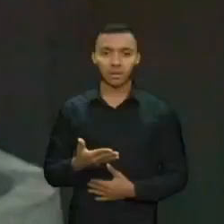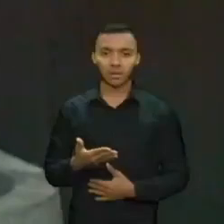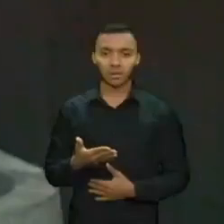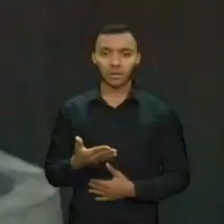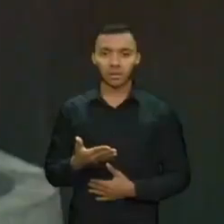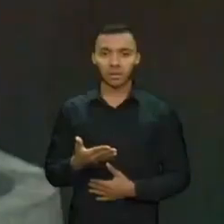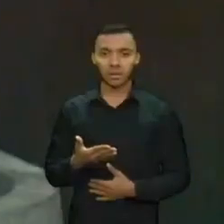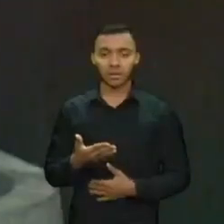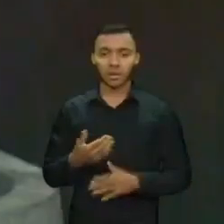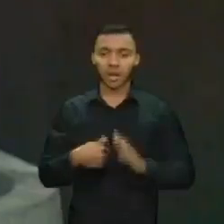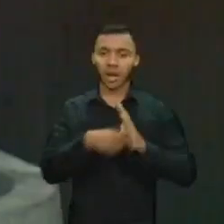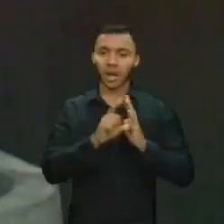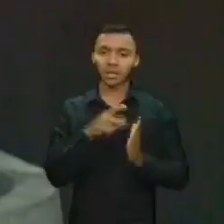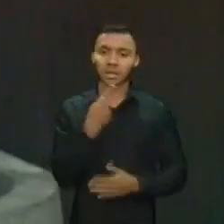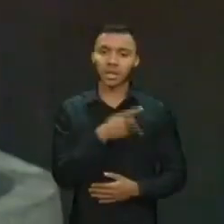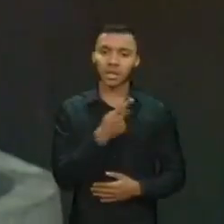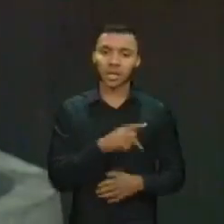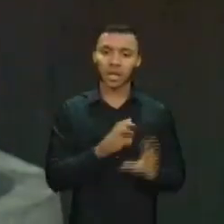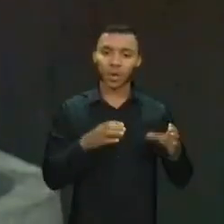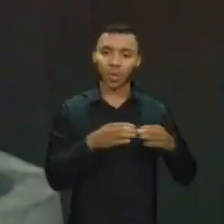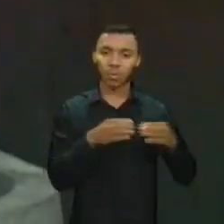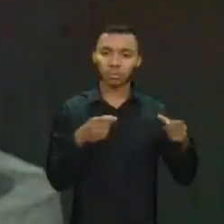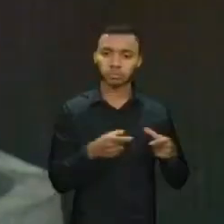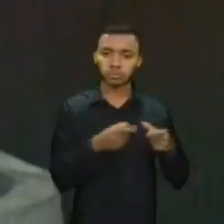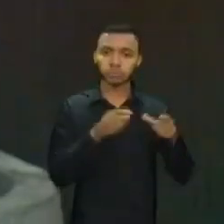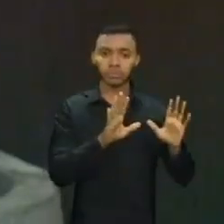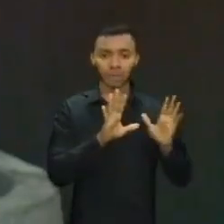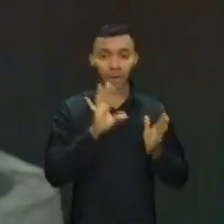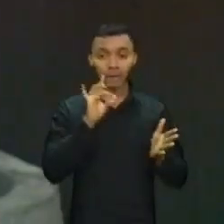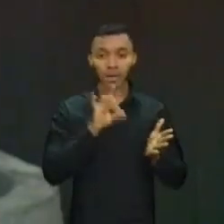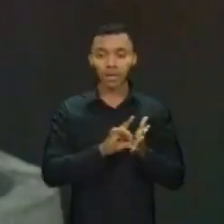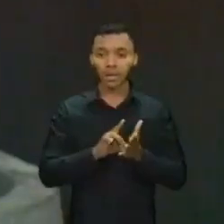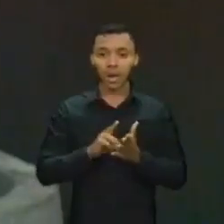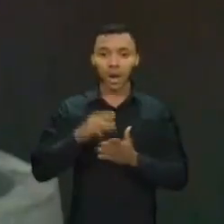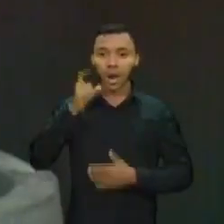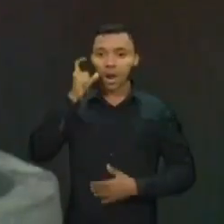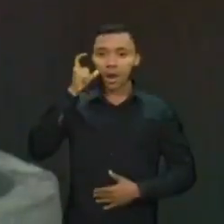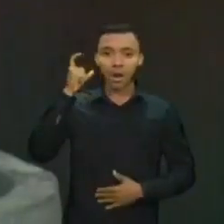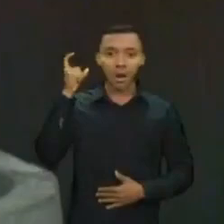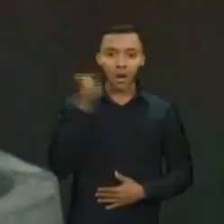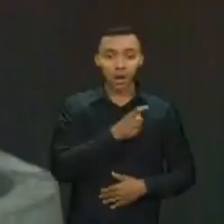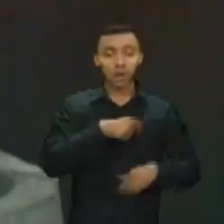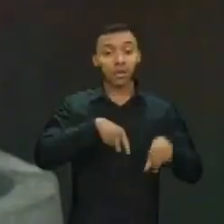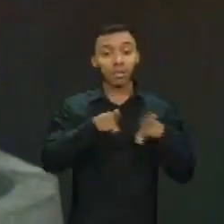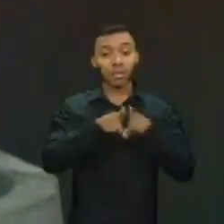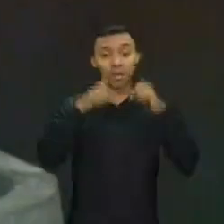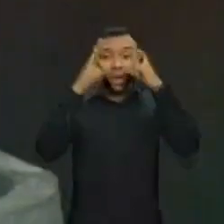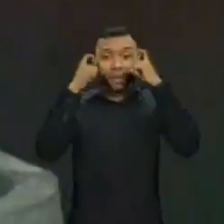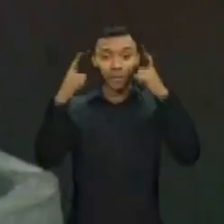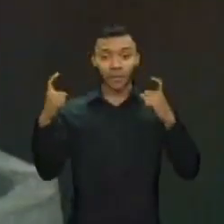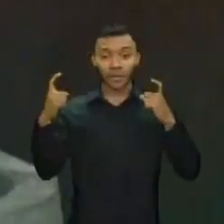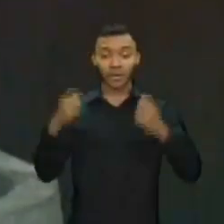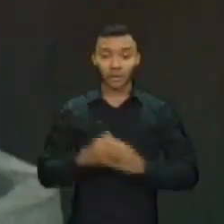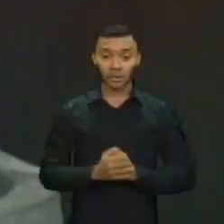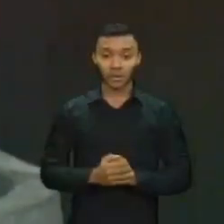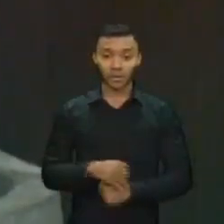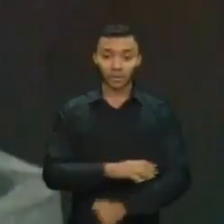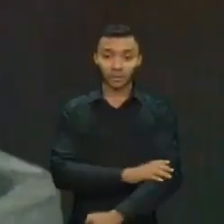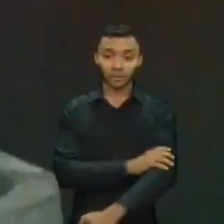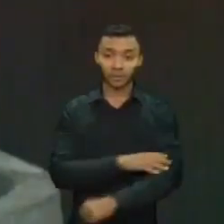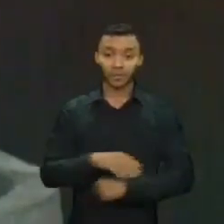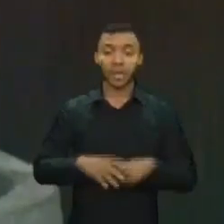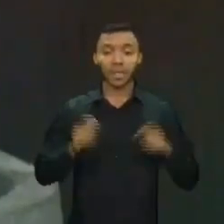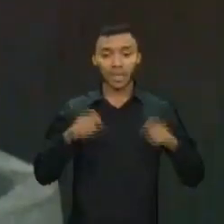pequena, minoritária, mas fanatizada e, portanto, violenta, disposta a muita coisa, inclusive a